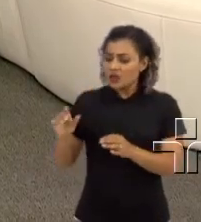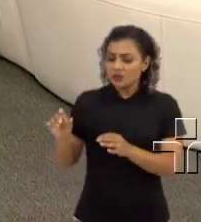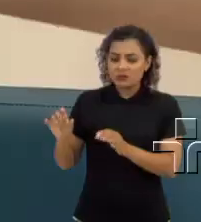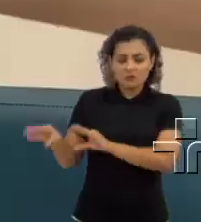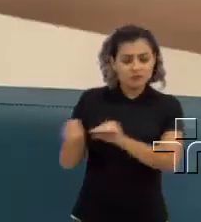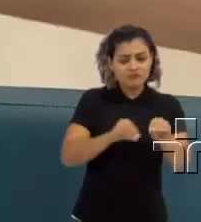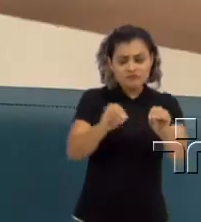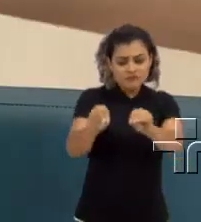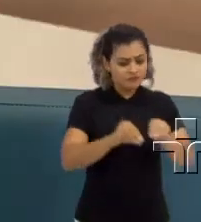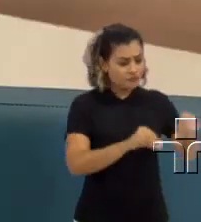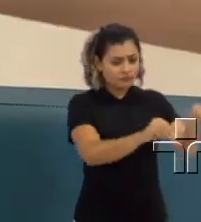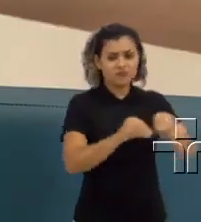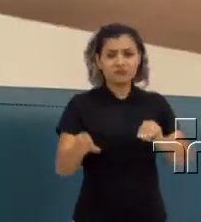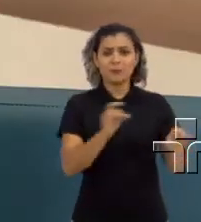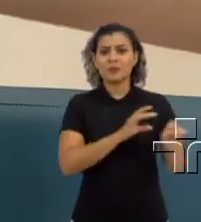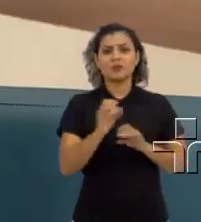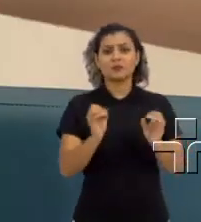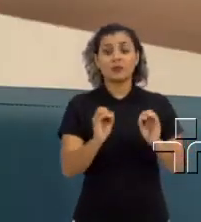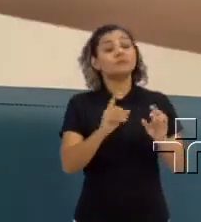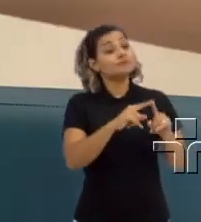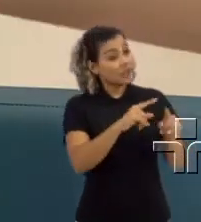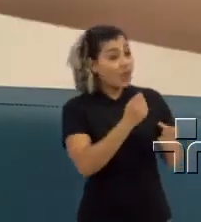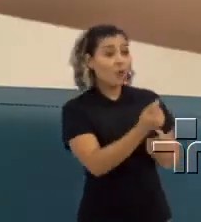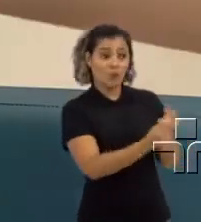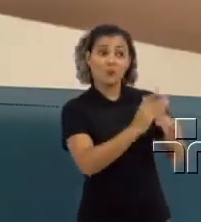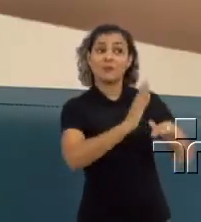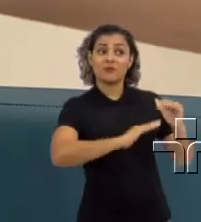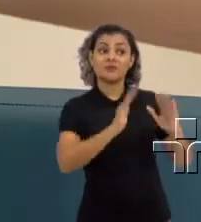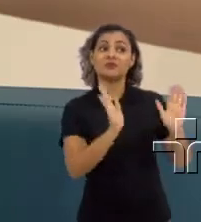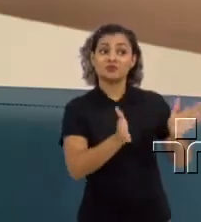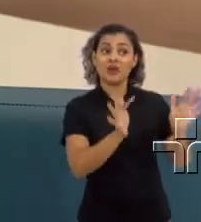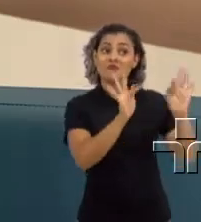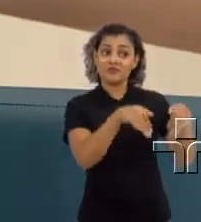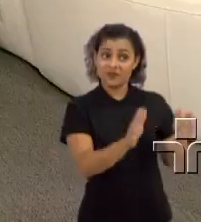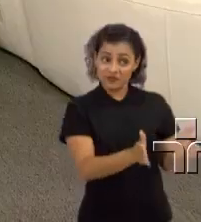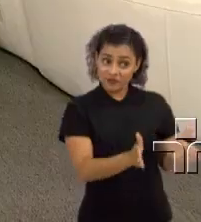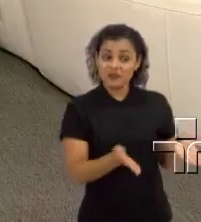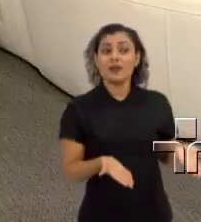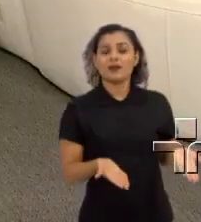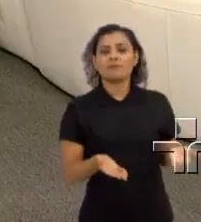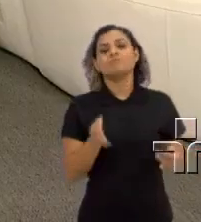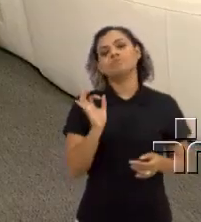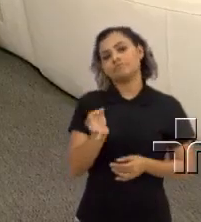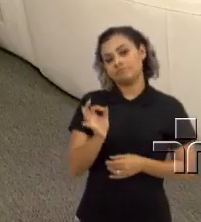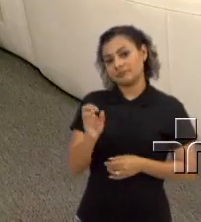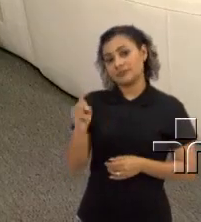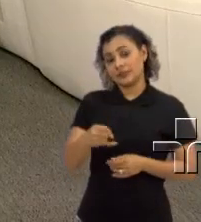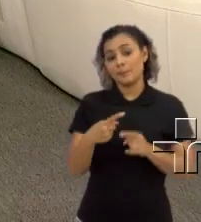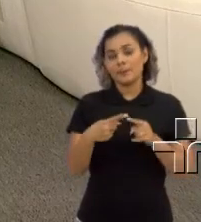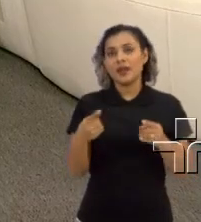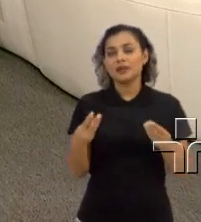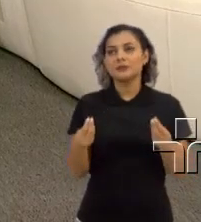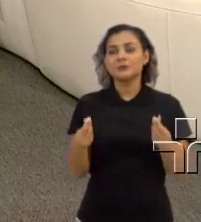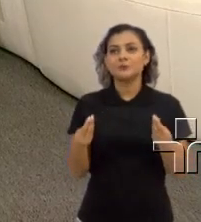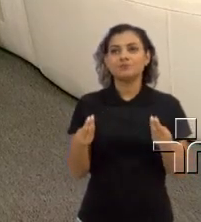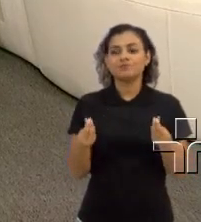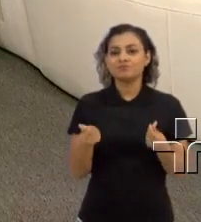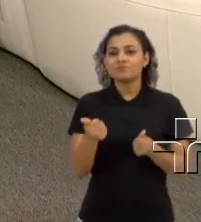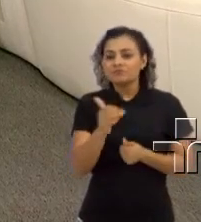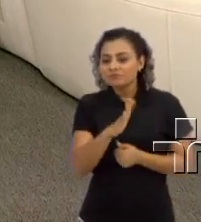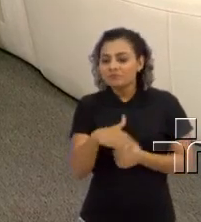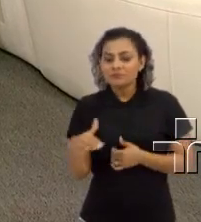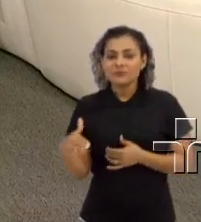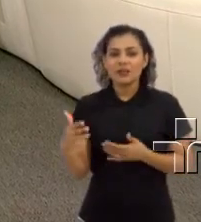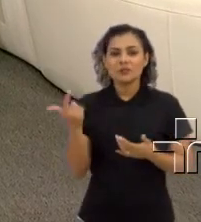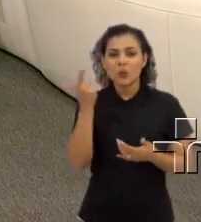né? Assim como tem outras profissões que já desapareceram também, né? Sim, mas essa qualidade das crianças